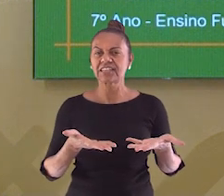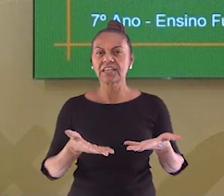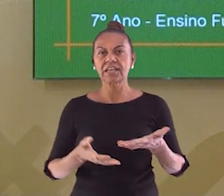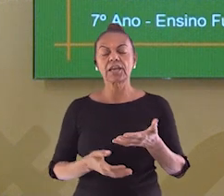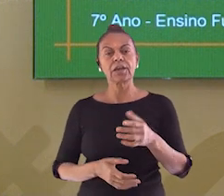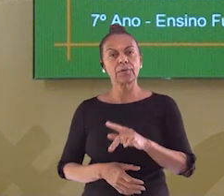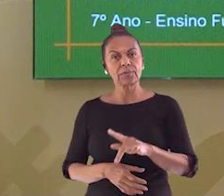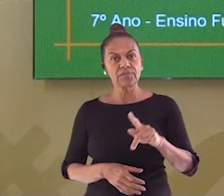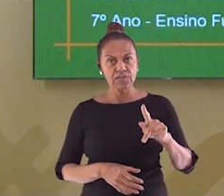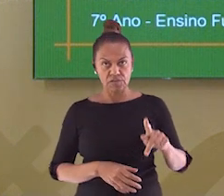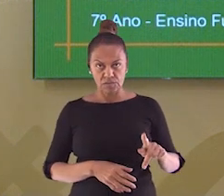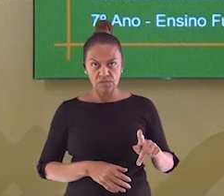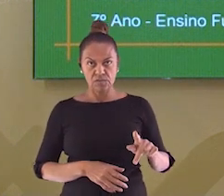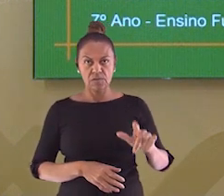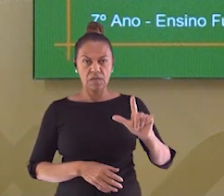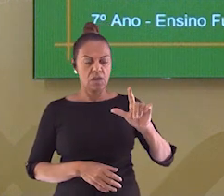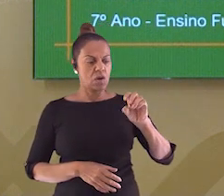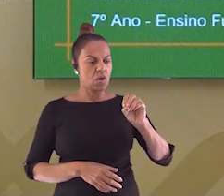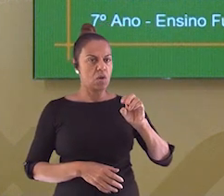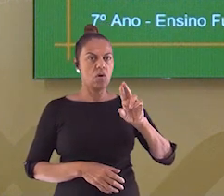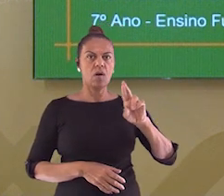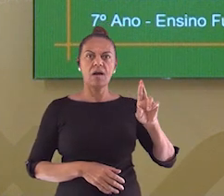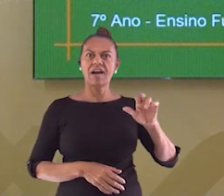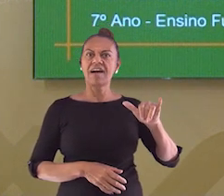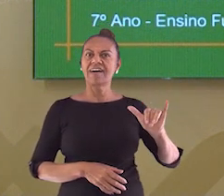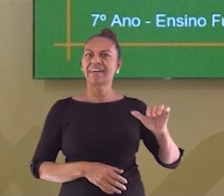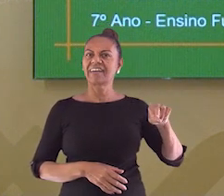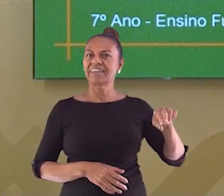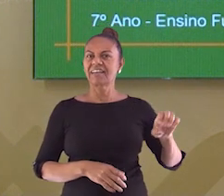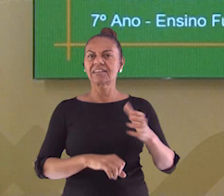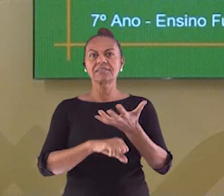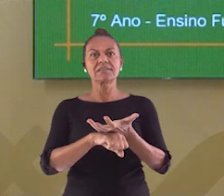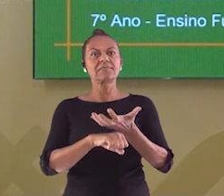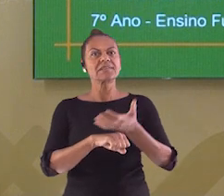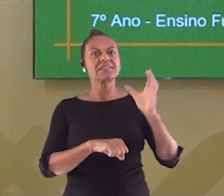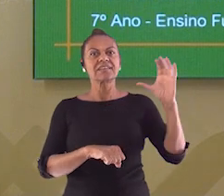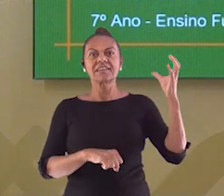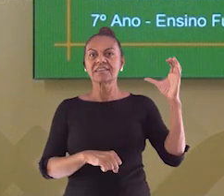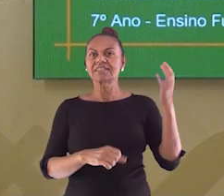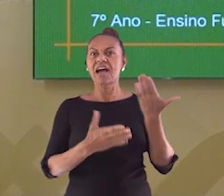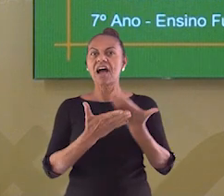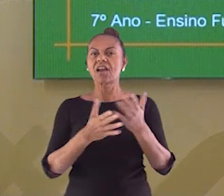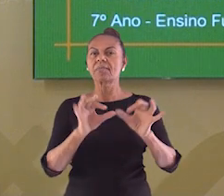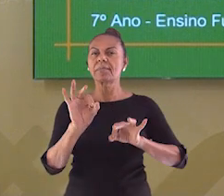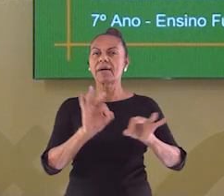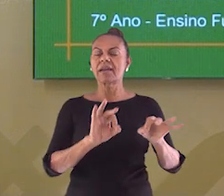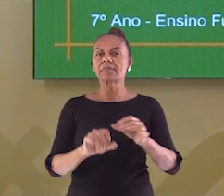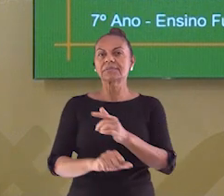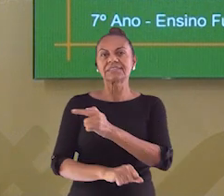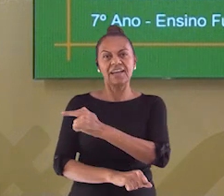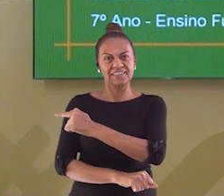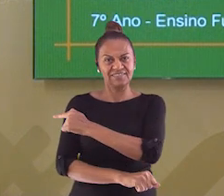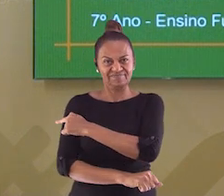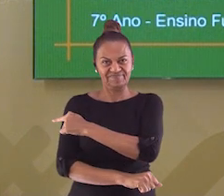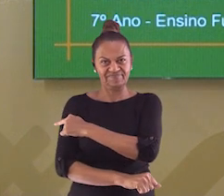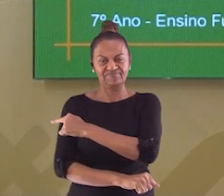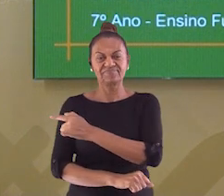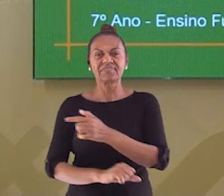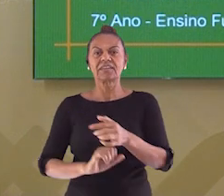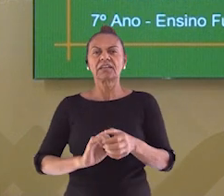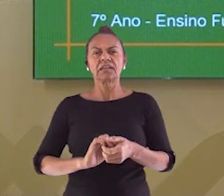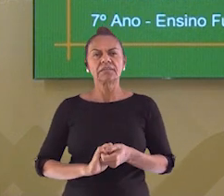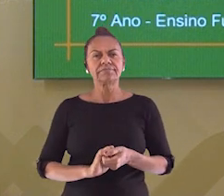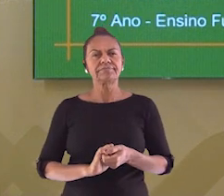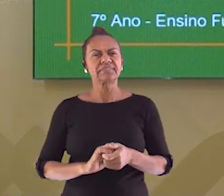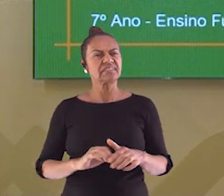sou a professora Lohane, da disciplina de Ciências, e a aula é para o 7º ano dos anos finais do ensino fundamental.